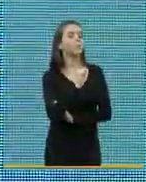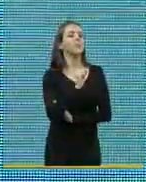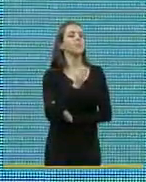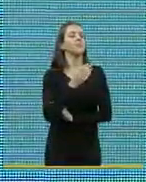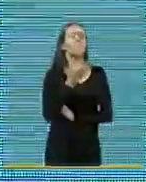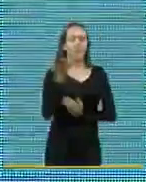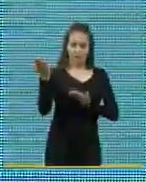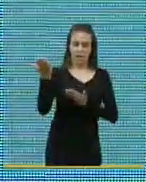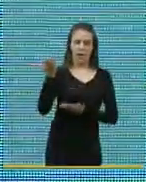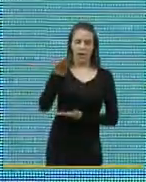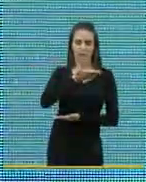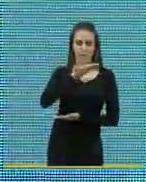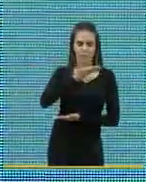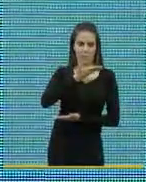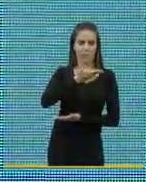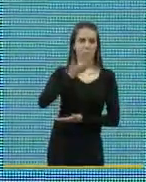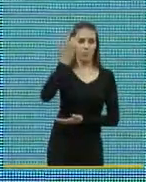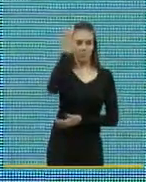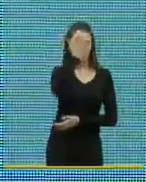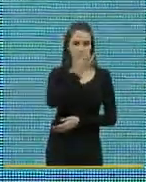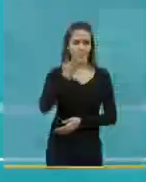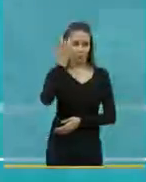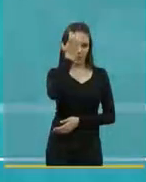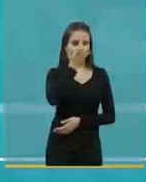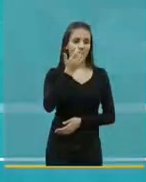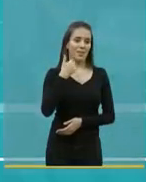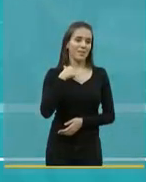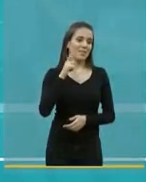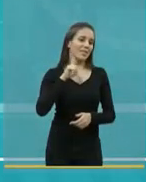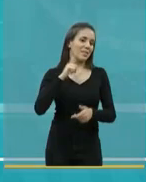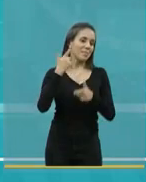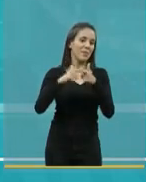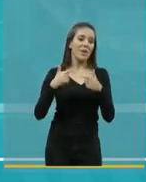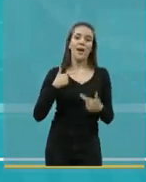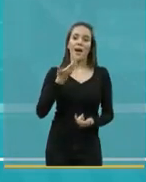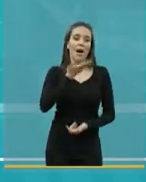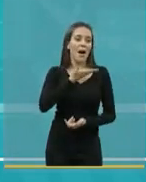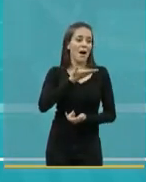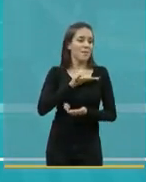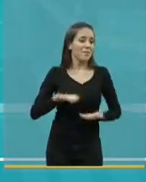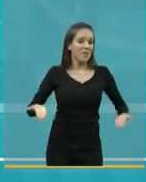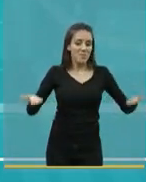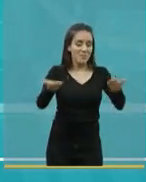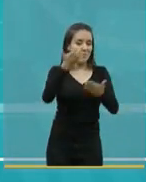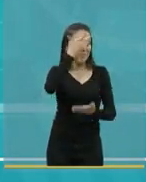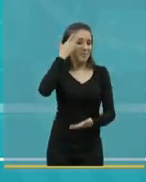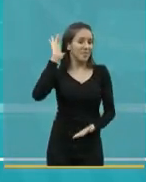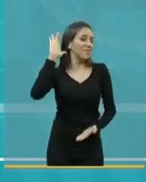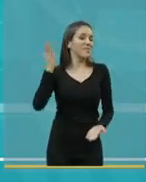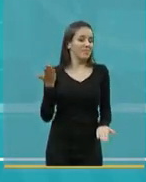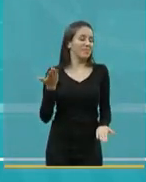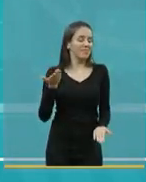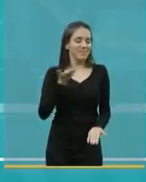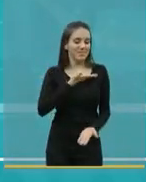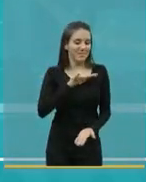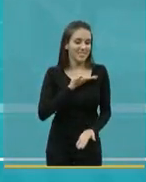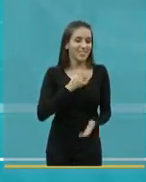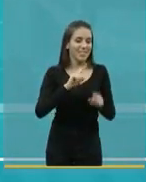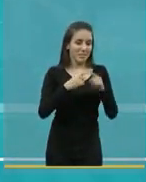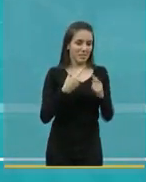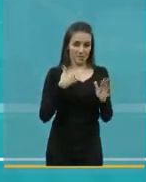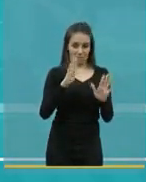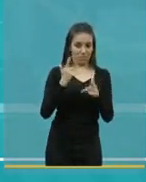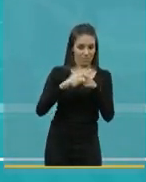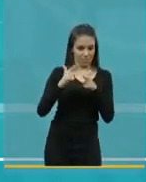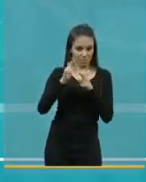amigo fernando haddad eu tenho problemas com um amigo de todos os meus ilustres temos adversários e eu quero ver se no